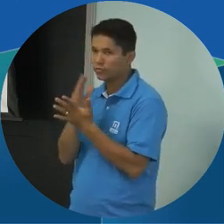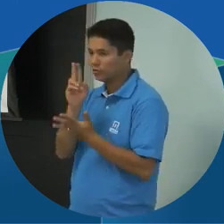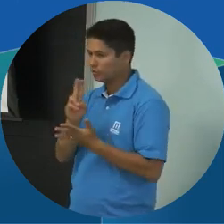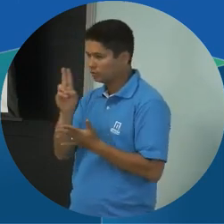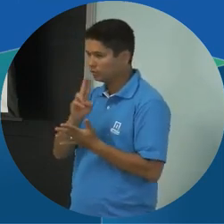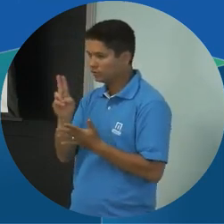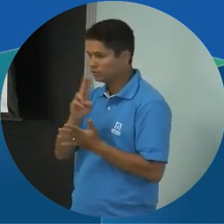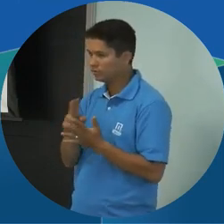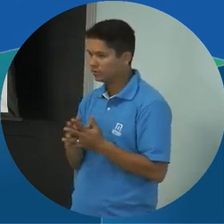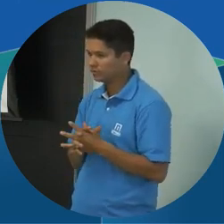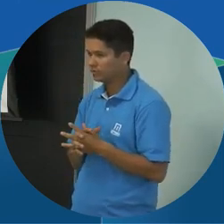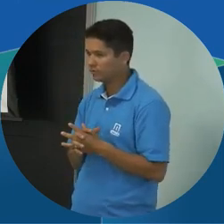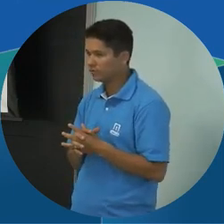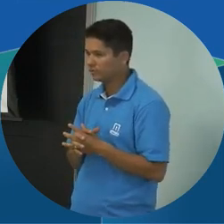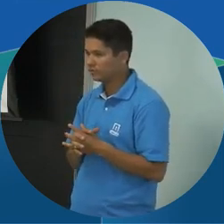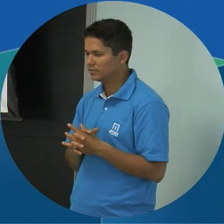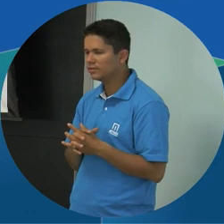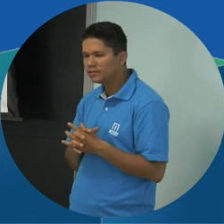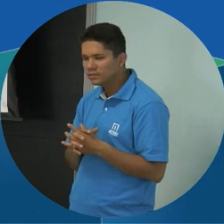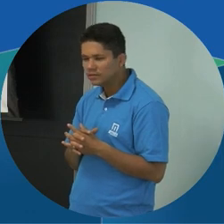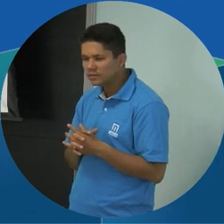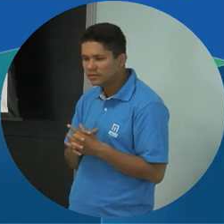utilização da pistola manual. Tá?